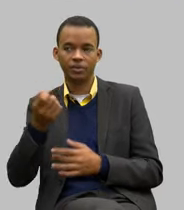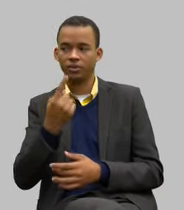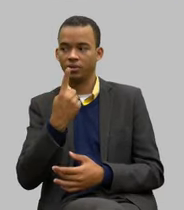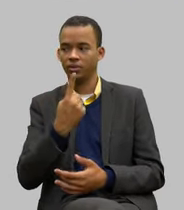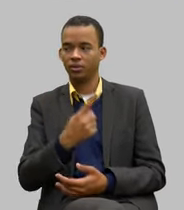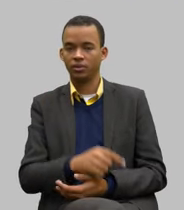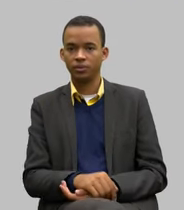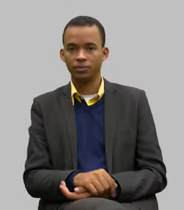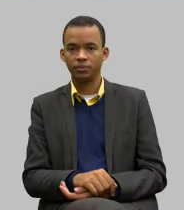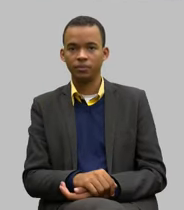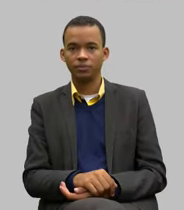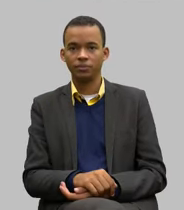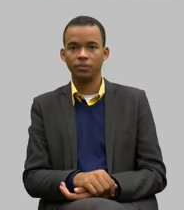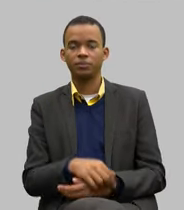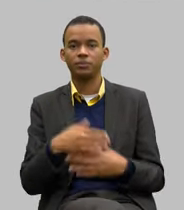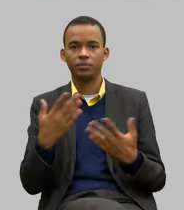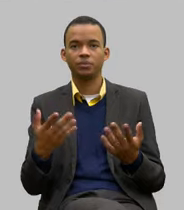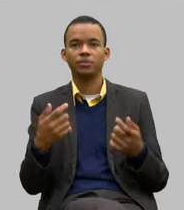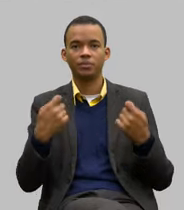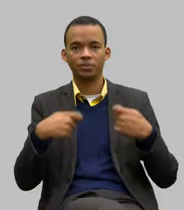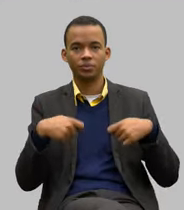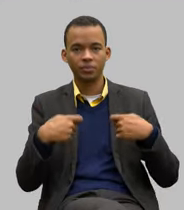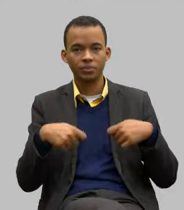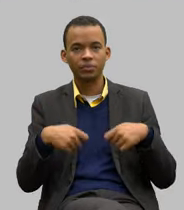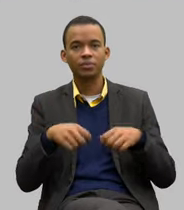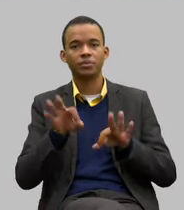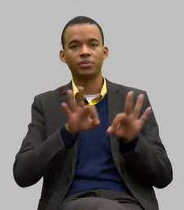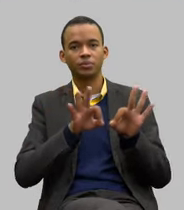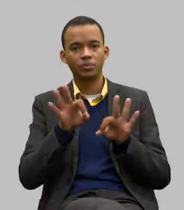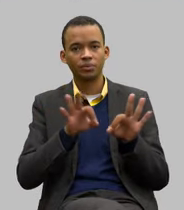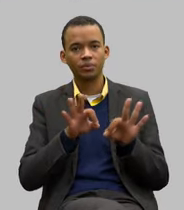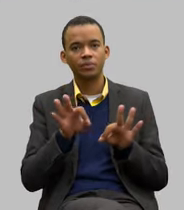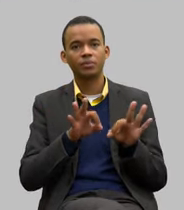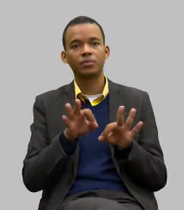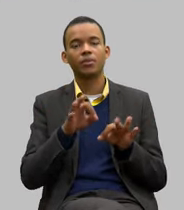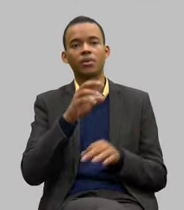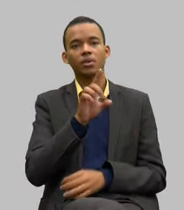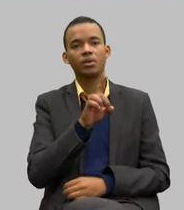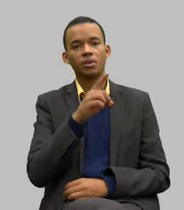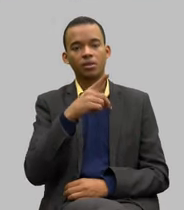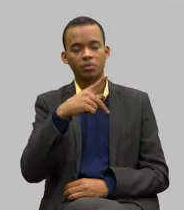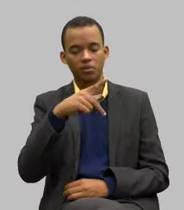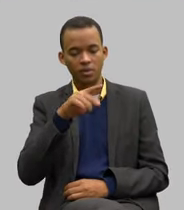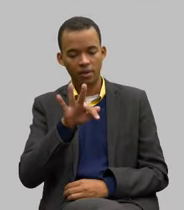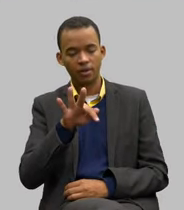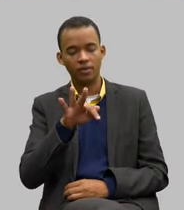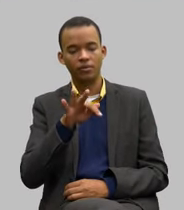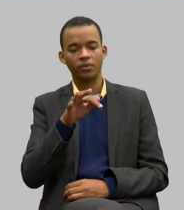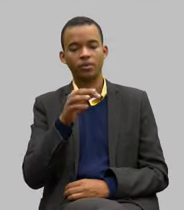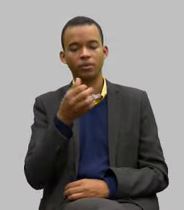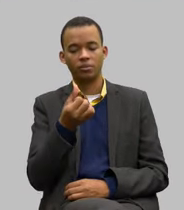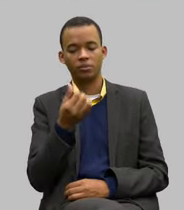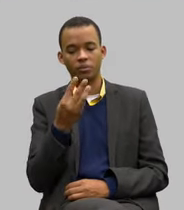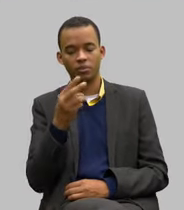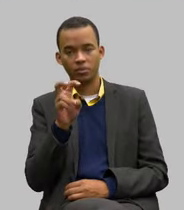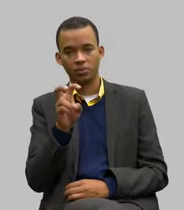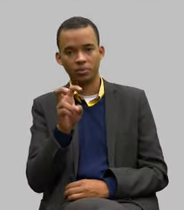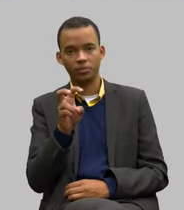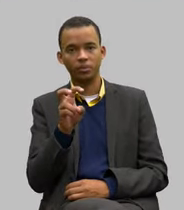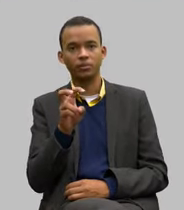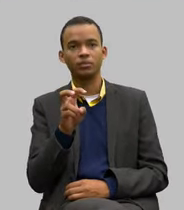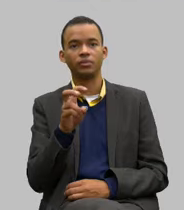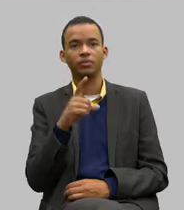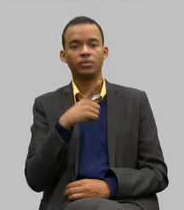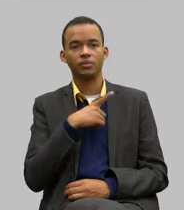Parte dessas excelências né sim só para que senhor tenha uma ideia essa dpf 635 que o faquim determinou que impediu na verdade que a polícia